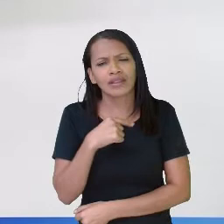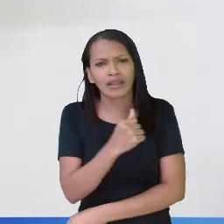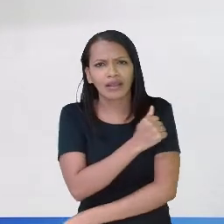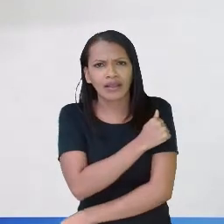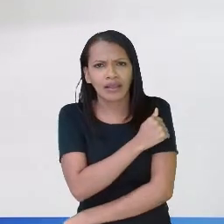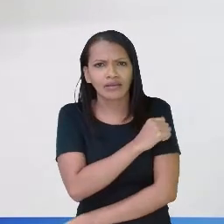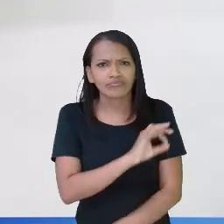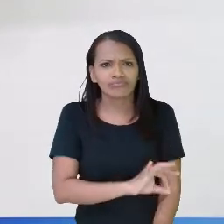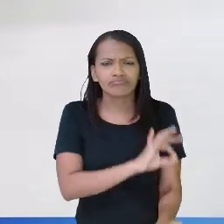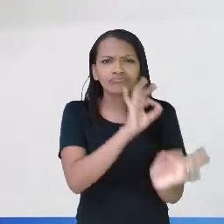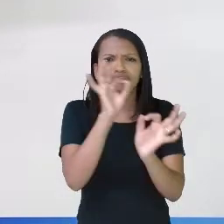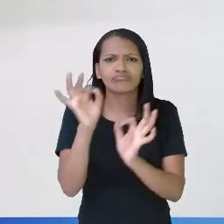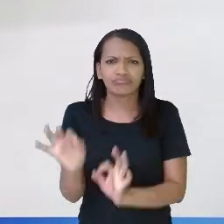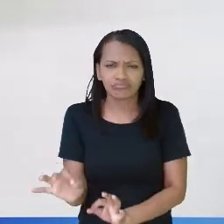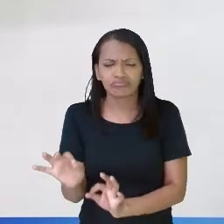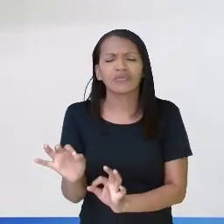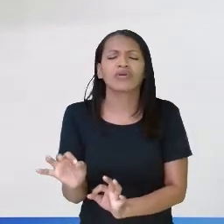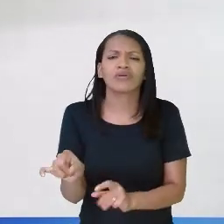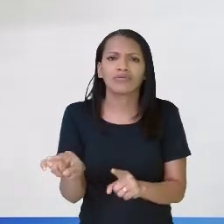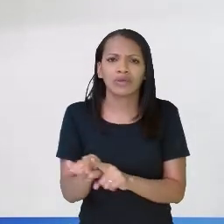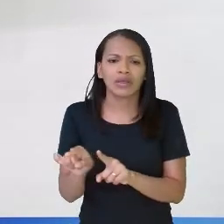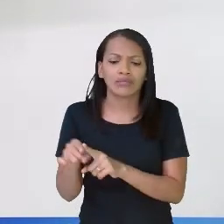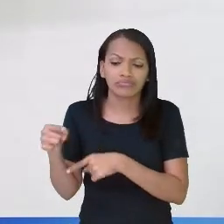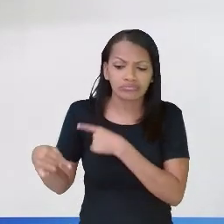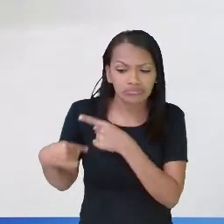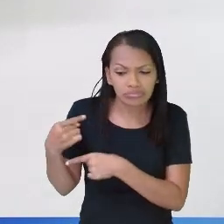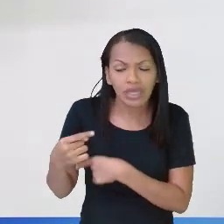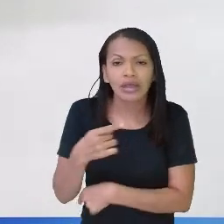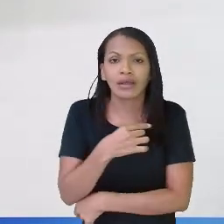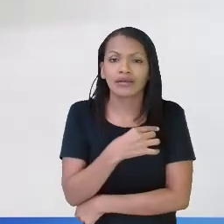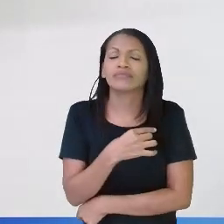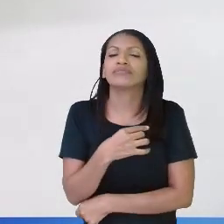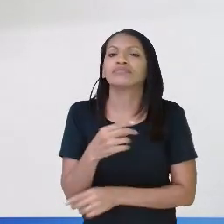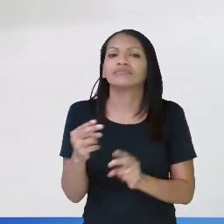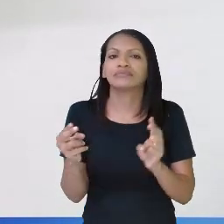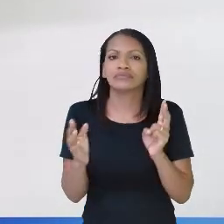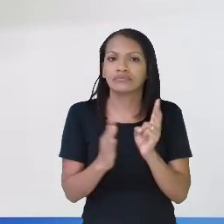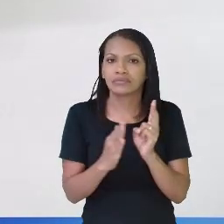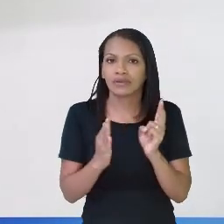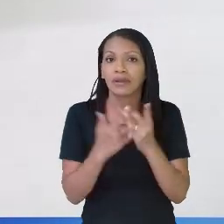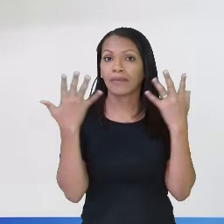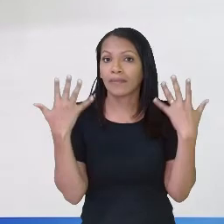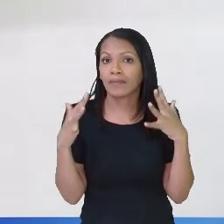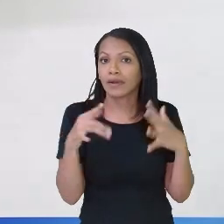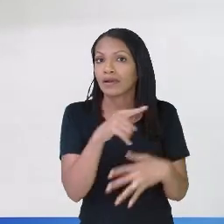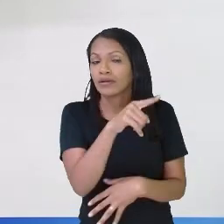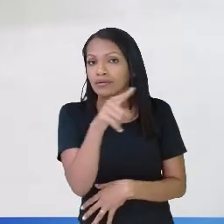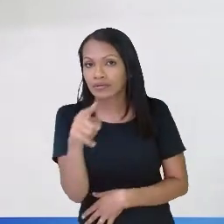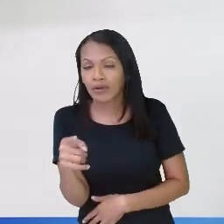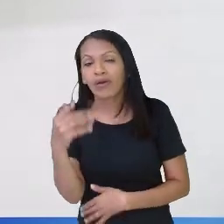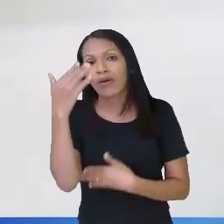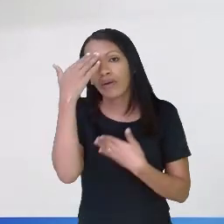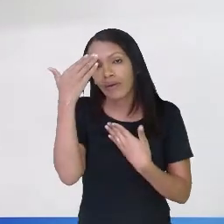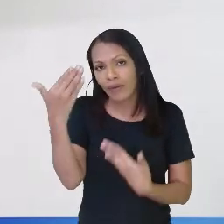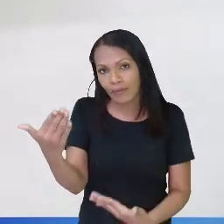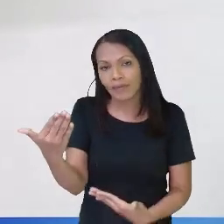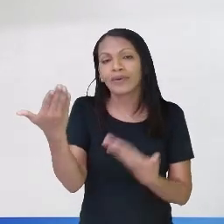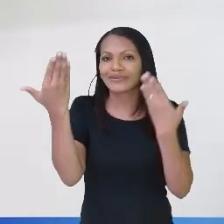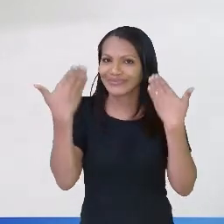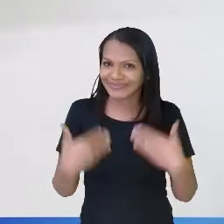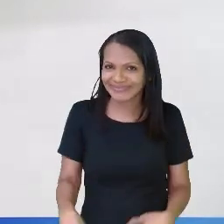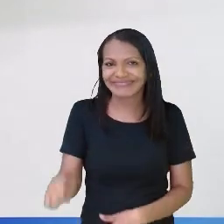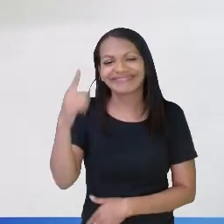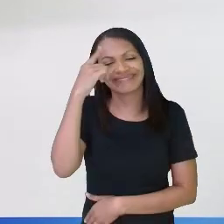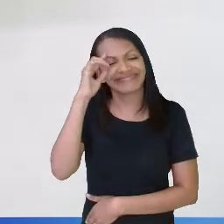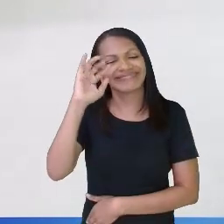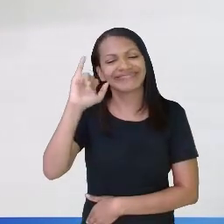assistindo, que tem assim ascendência, que é descendente de indígenas, parabéns a todos vocês. Obrigada, Jéssica. Dei um trabalhinho a ela, mas ela